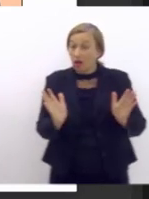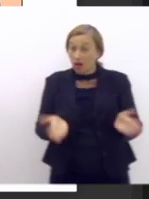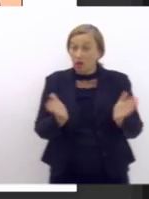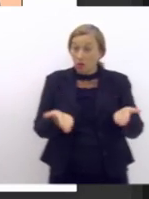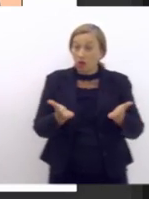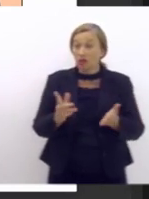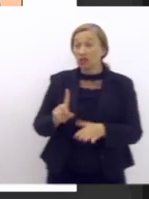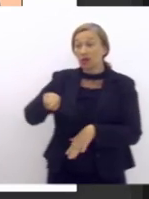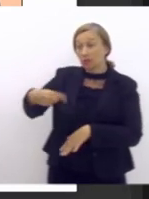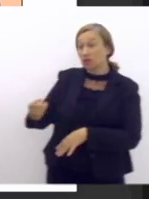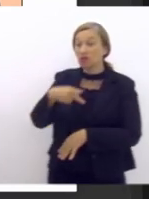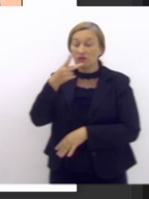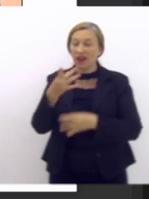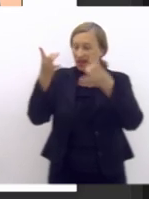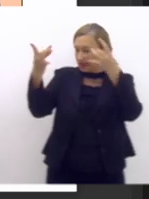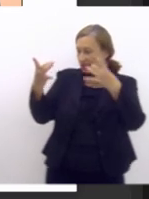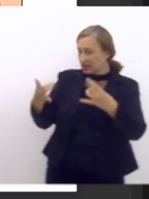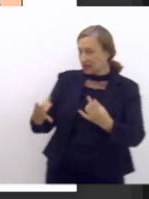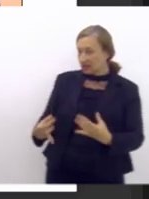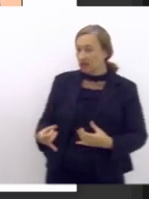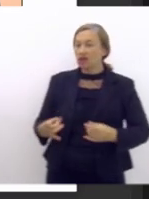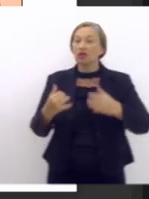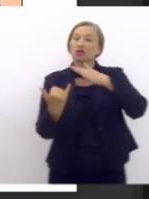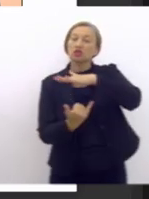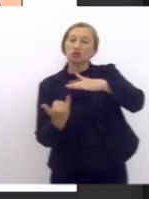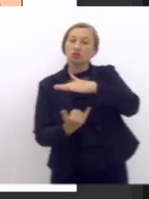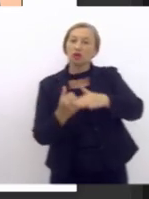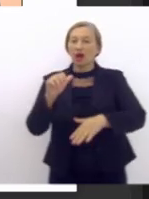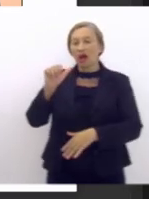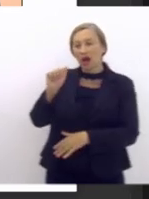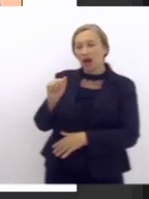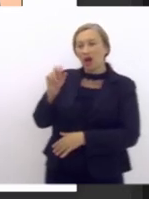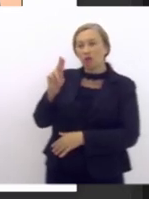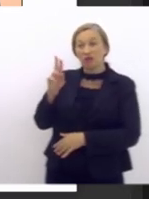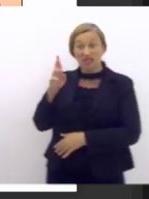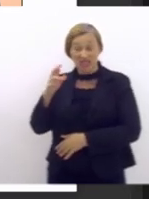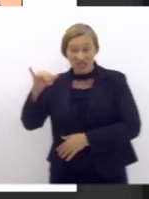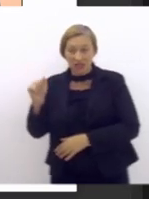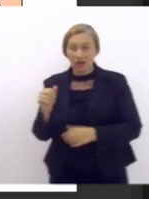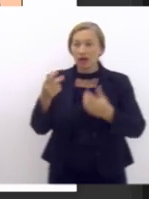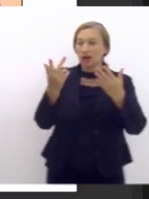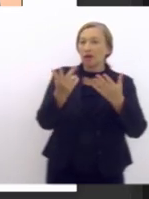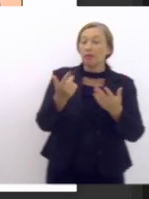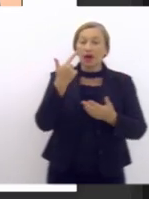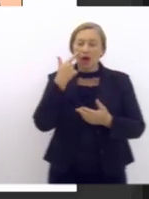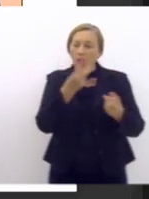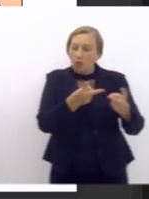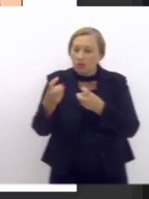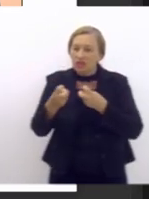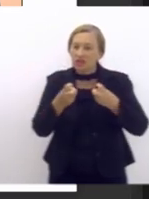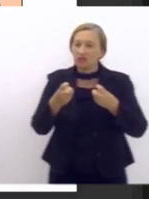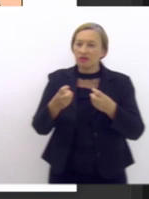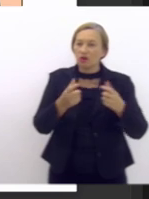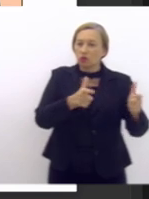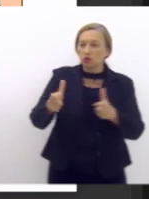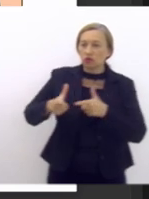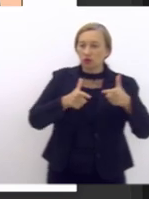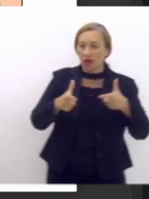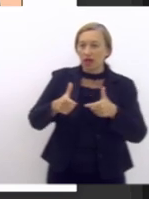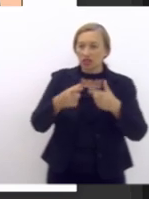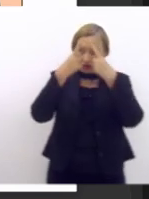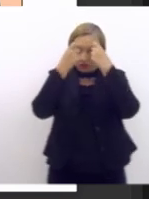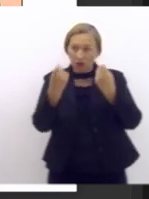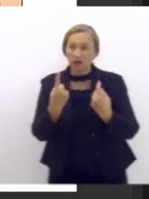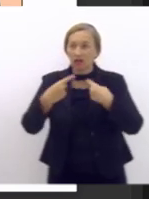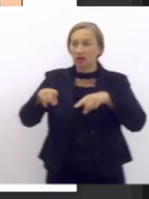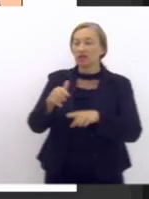entrar mais adiante em detalhes com ela, com o Instituto Alziras, para fazer esse mapeamento da violência política no Brasil. Uma